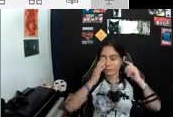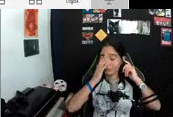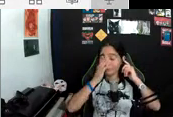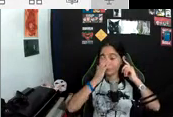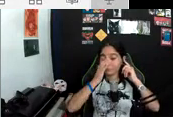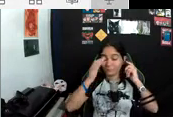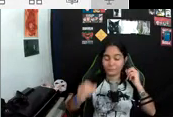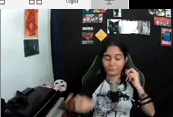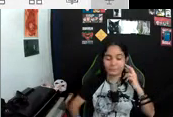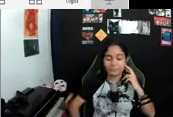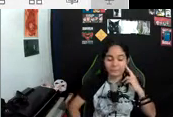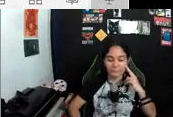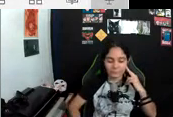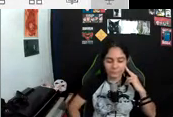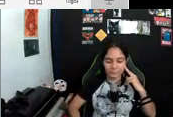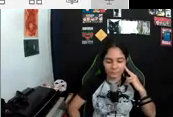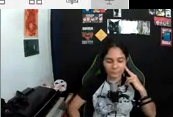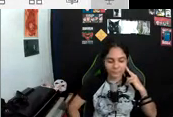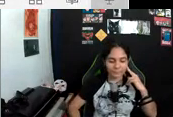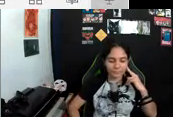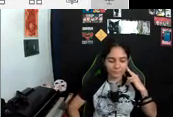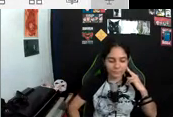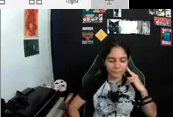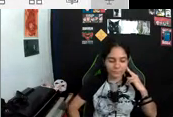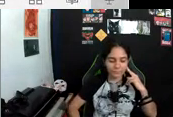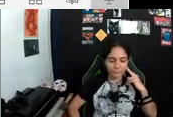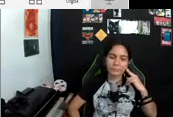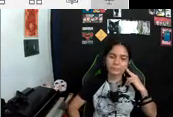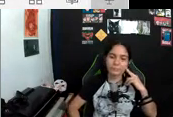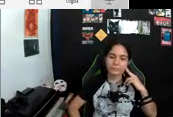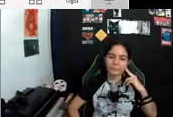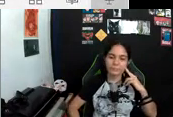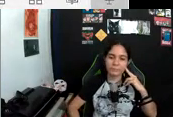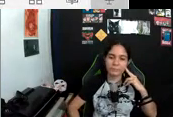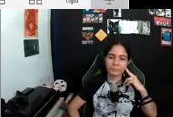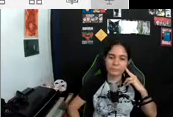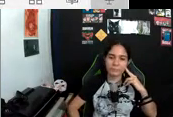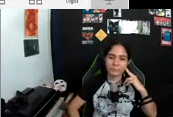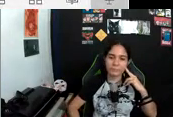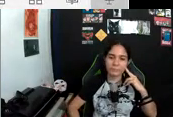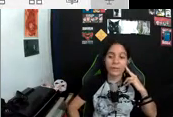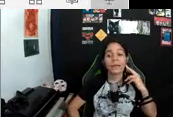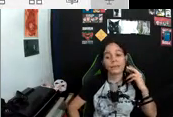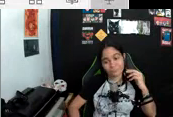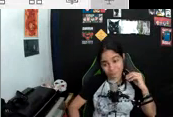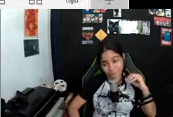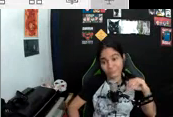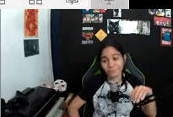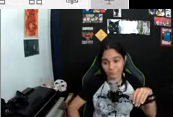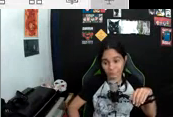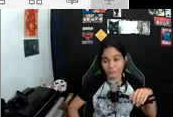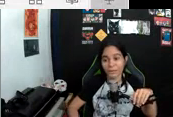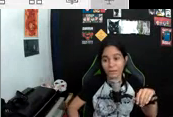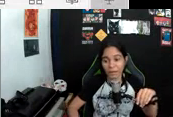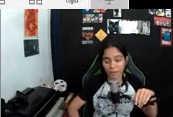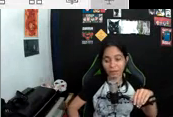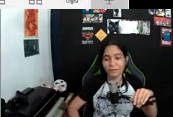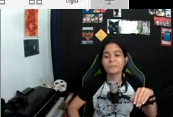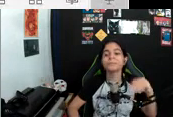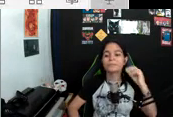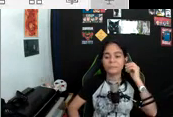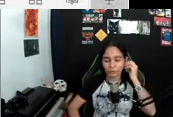Oi, Eliabe. Pronto. Parte daquela situação. Enquanto estiver dando certo, maravilha para a equipe. E